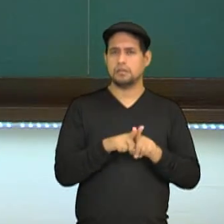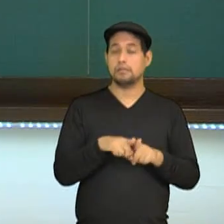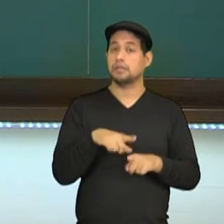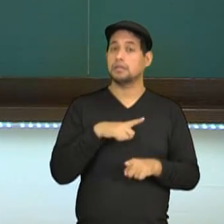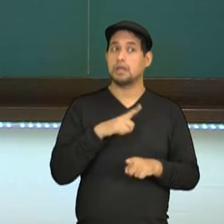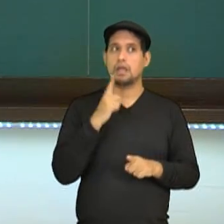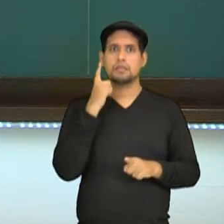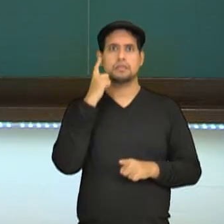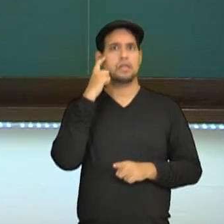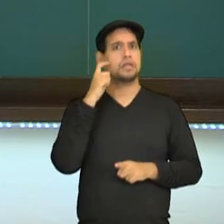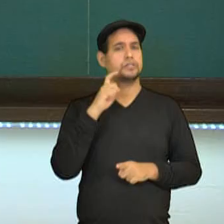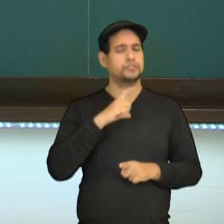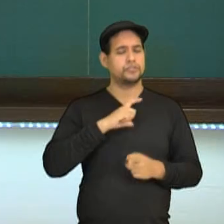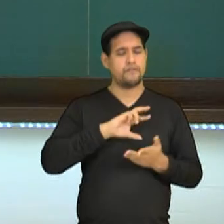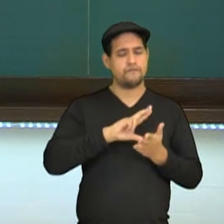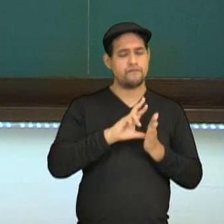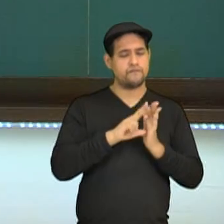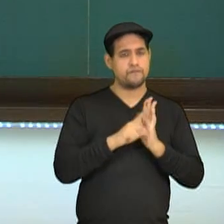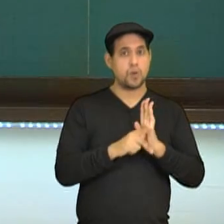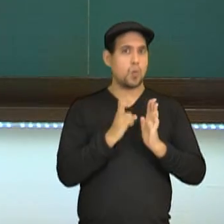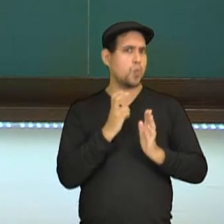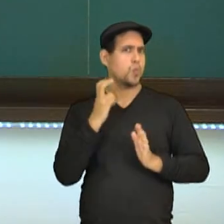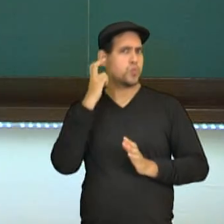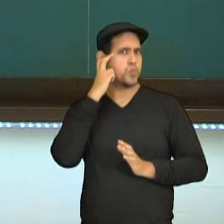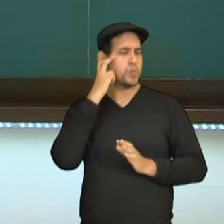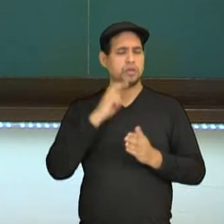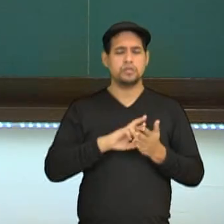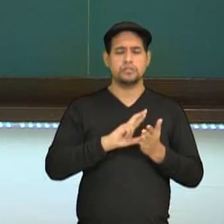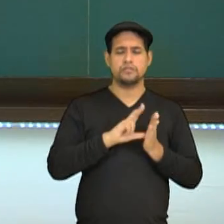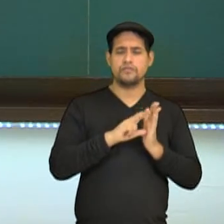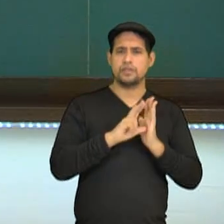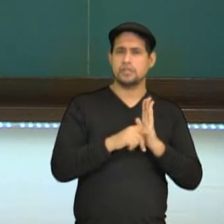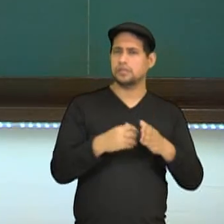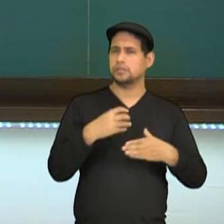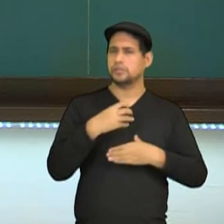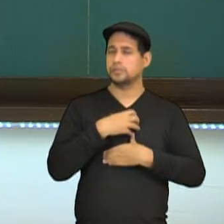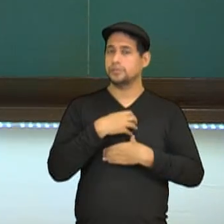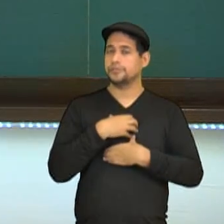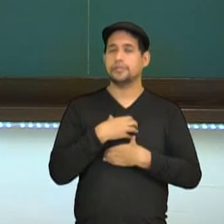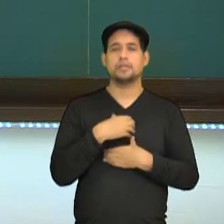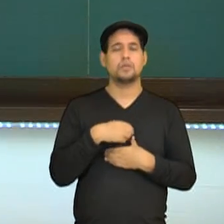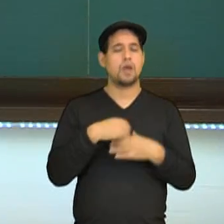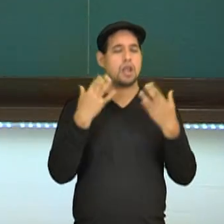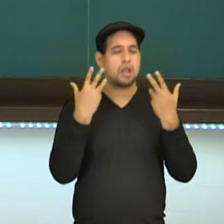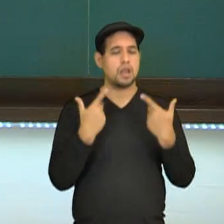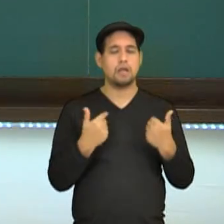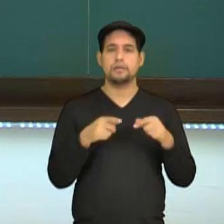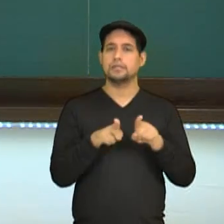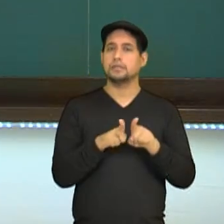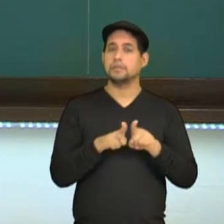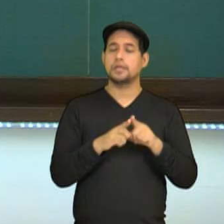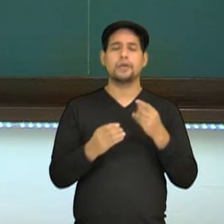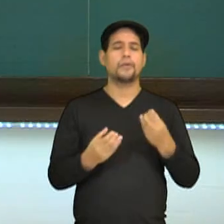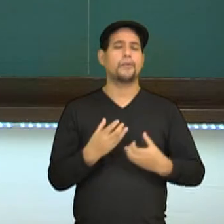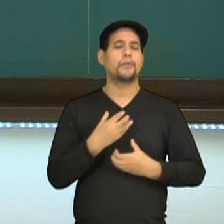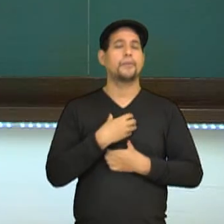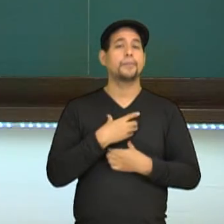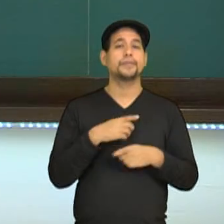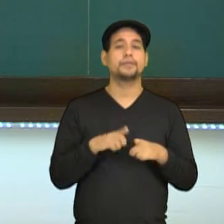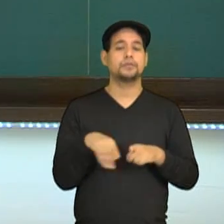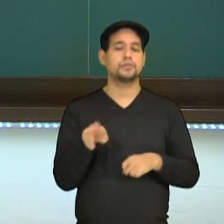a possibilidade de diversificar culturas, diversificar tipos de manejo com animais e tipos até